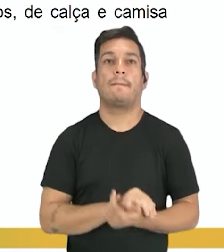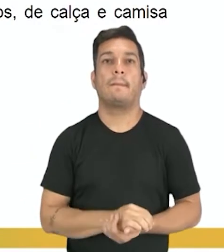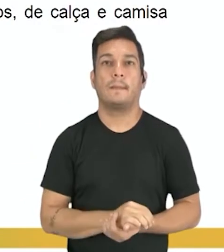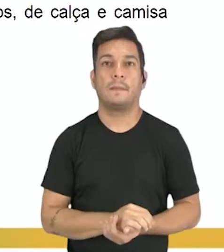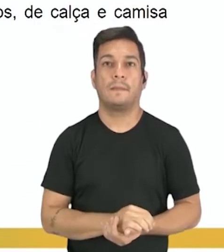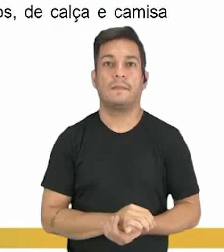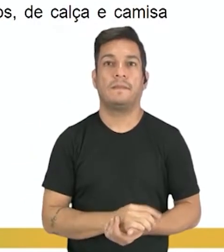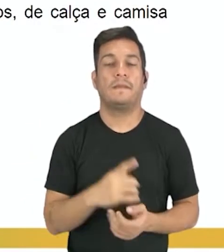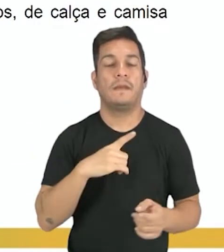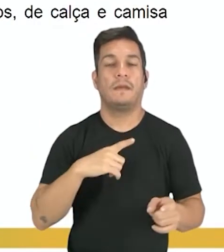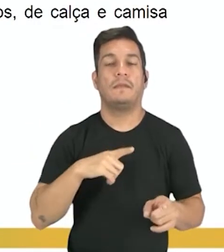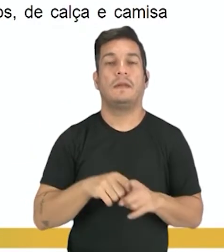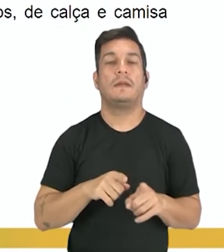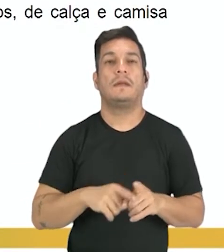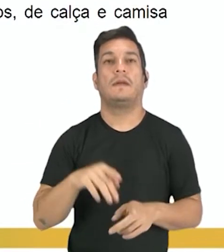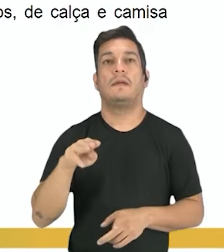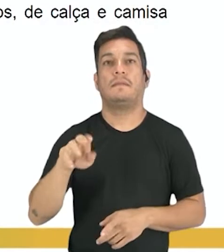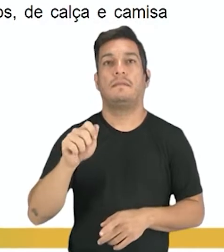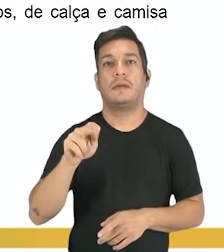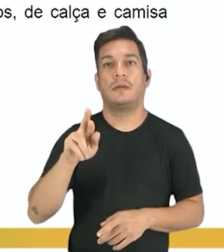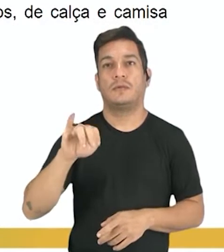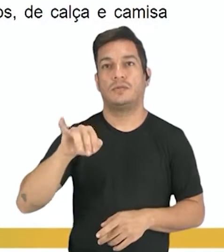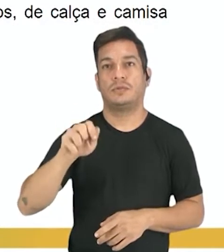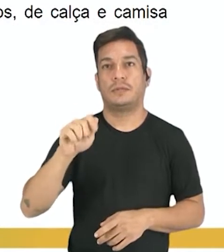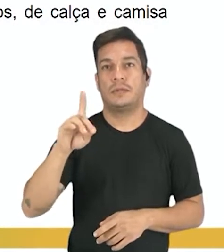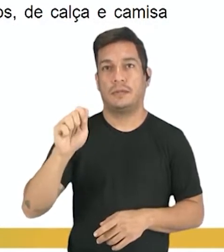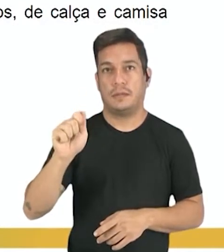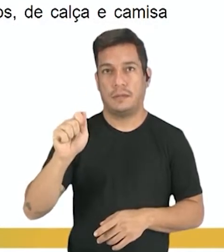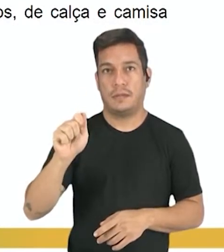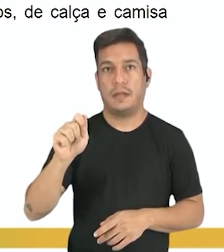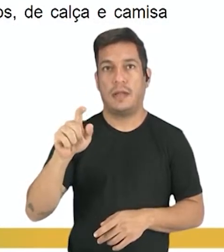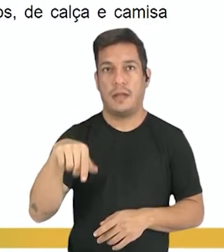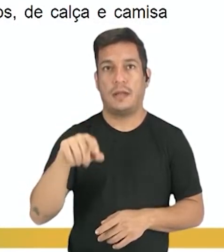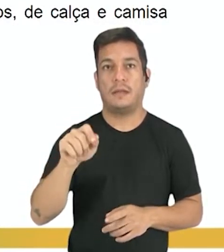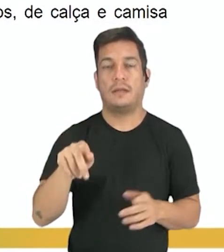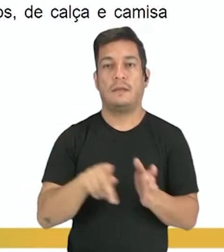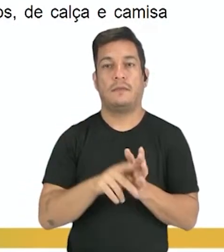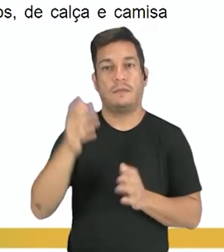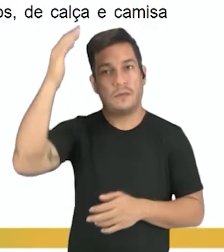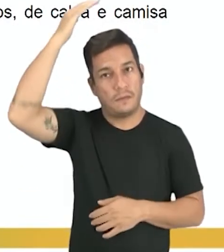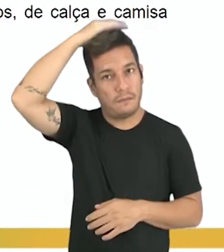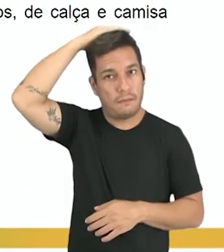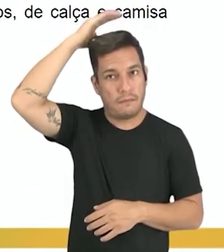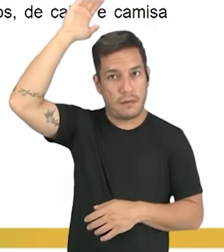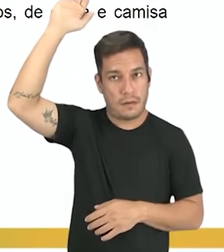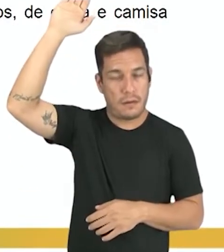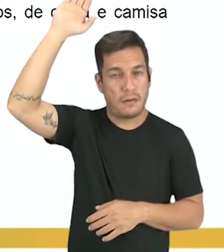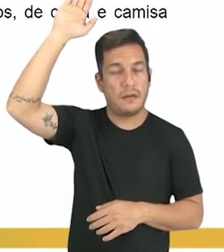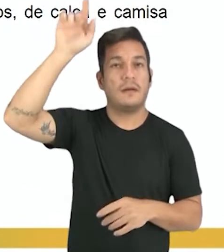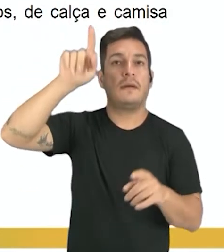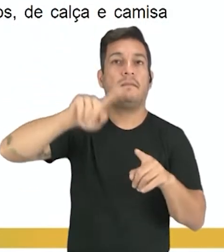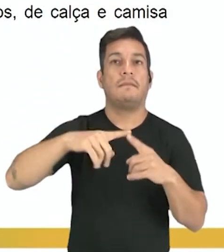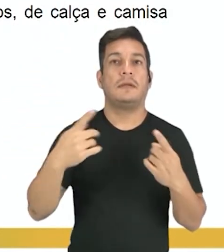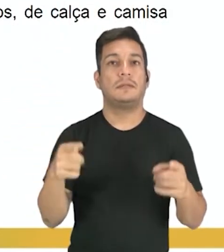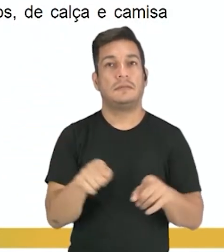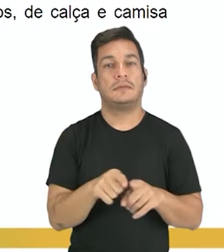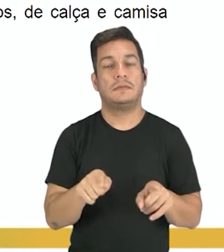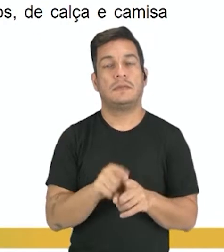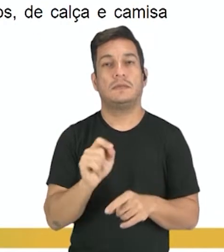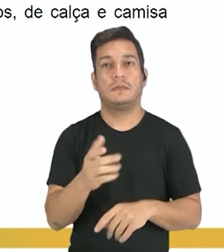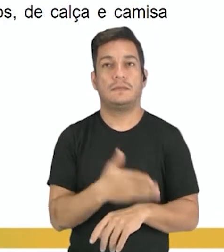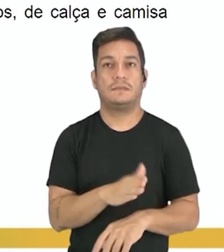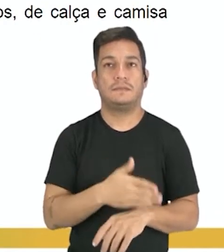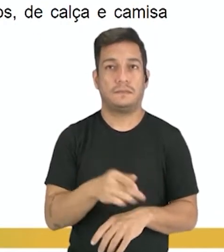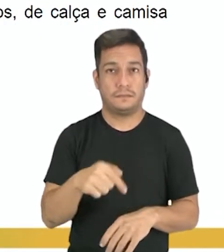E a gente vai falar um pouco sobre a marujada a marujada ela é do Pará também só que ela também é